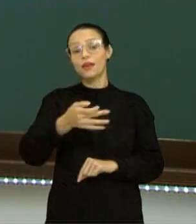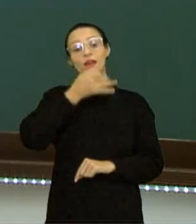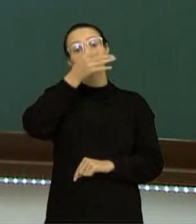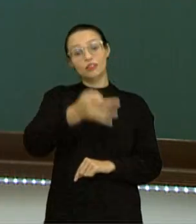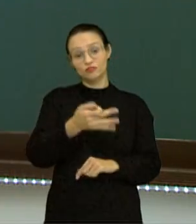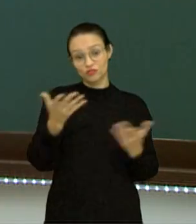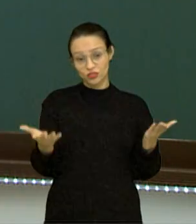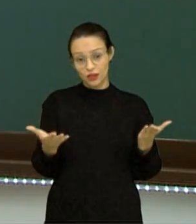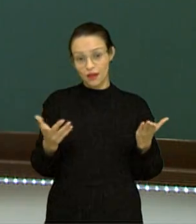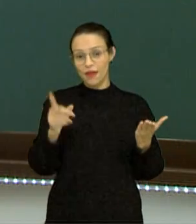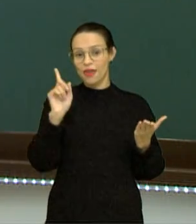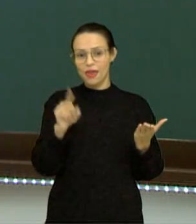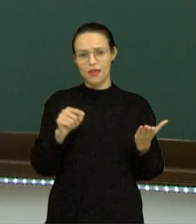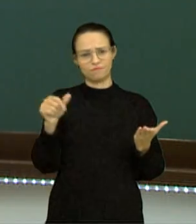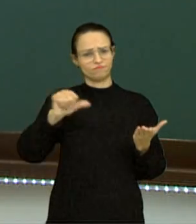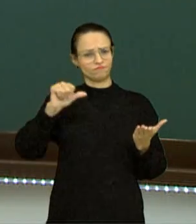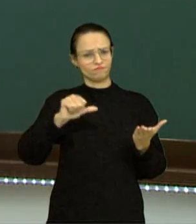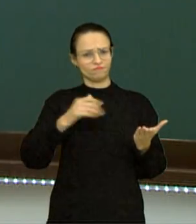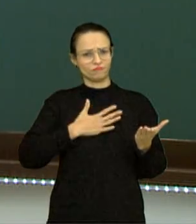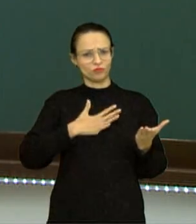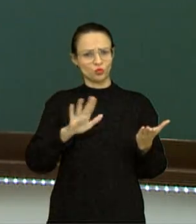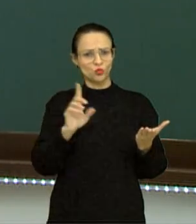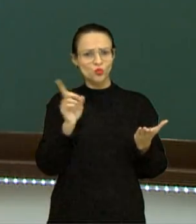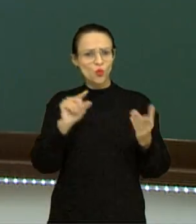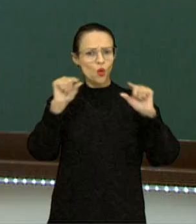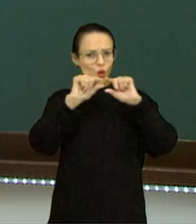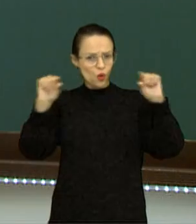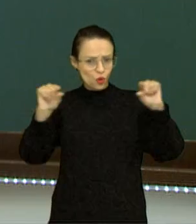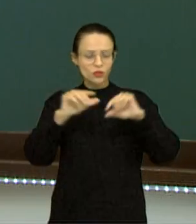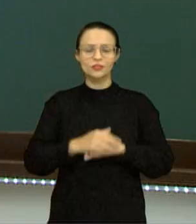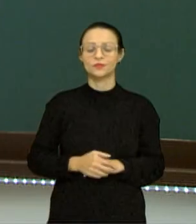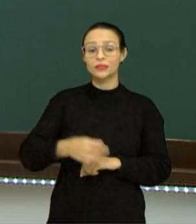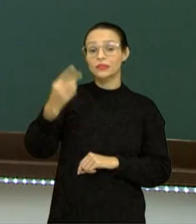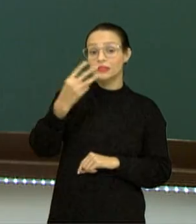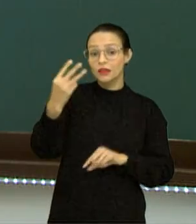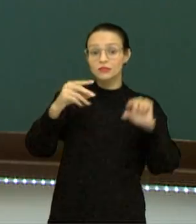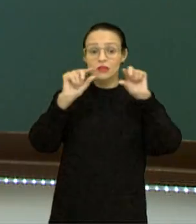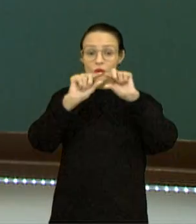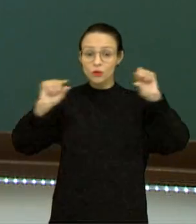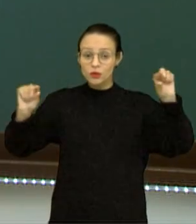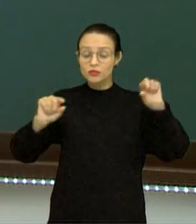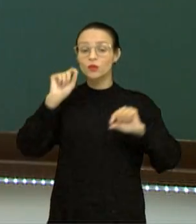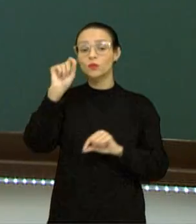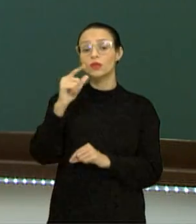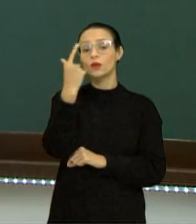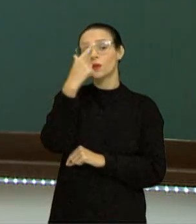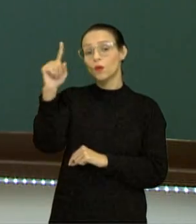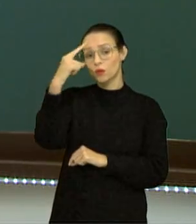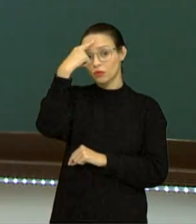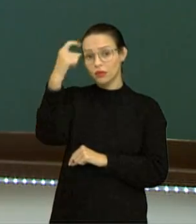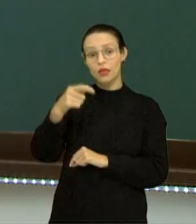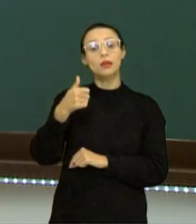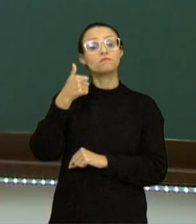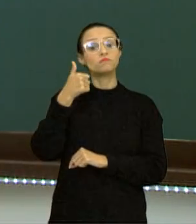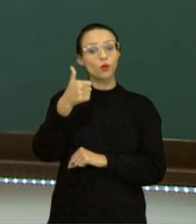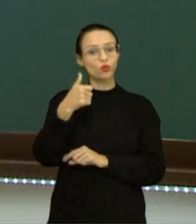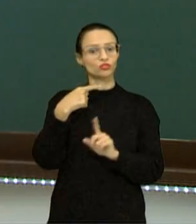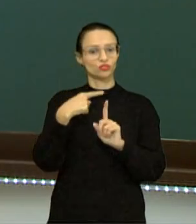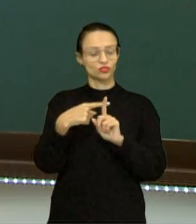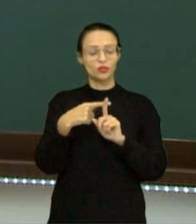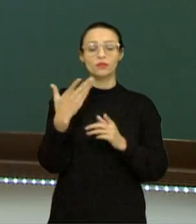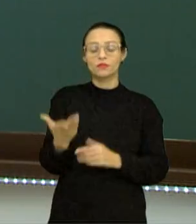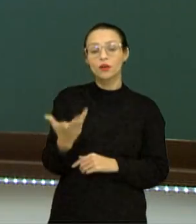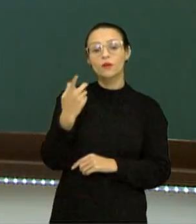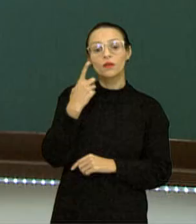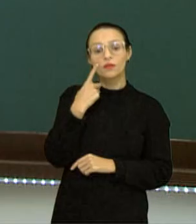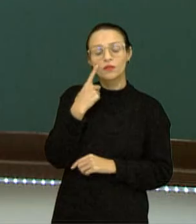uma ideia negativa. E na terceira oração, nós temos outra ideia positiva. O que nós